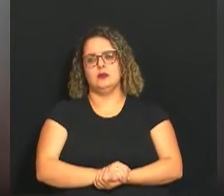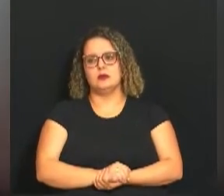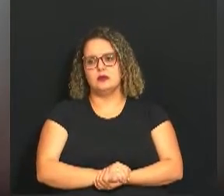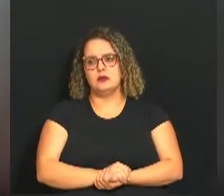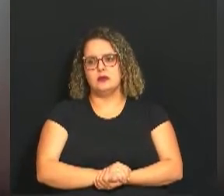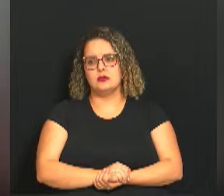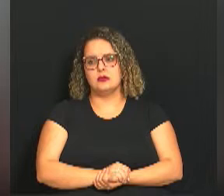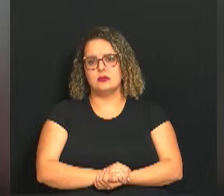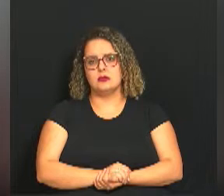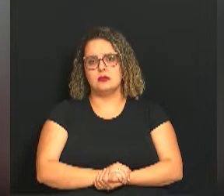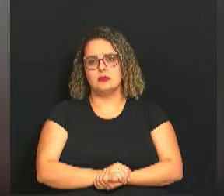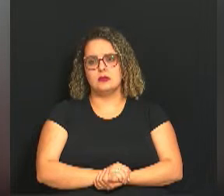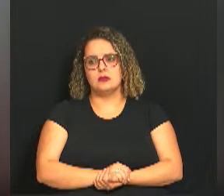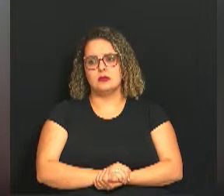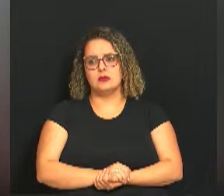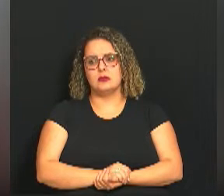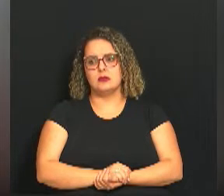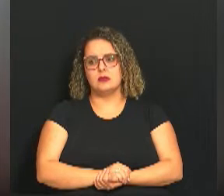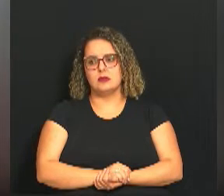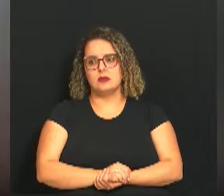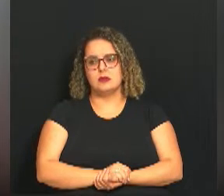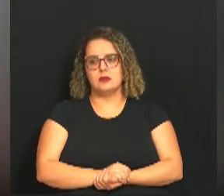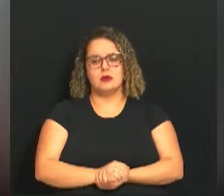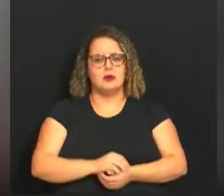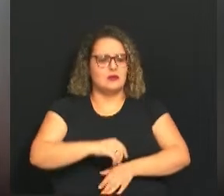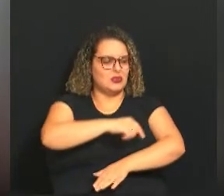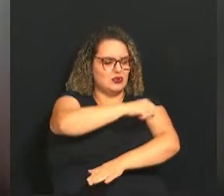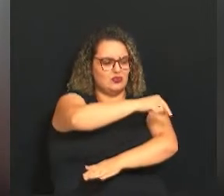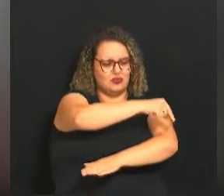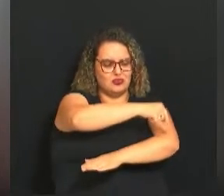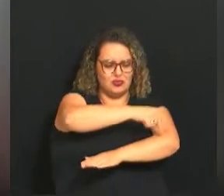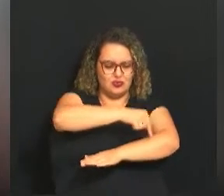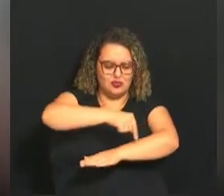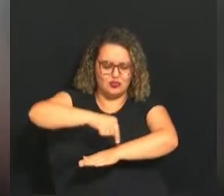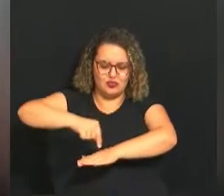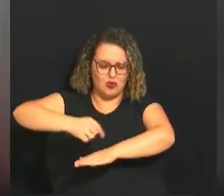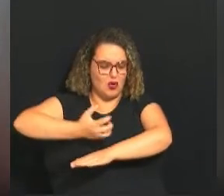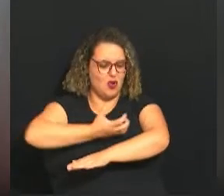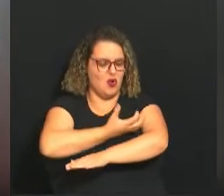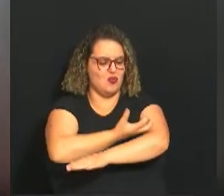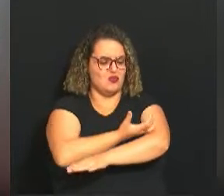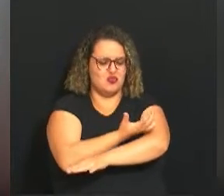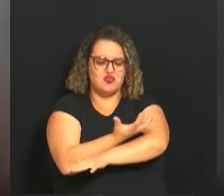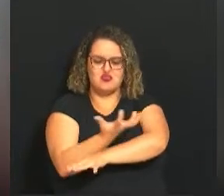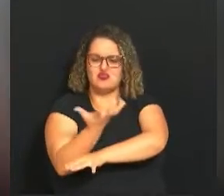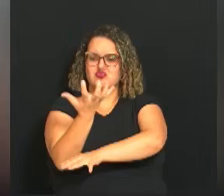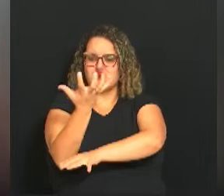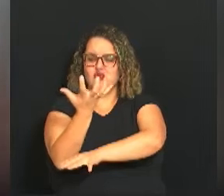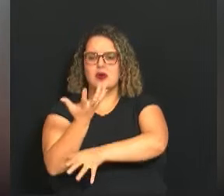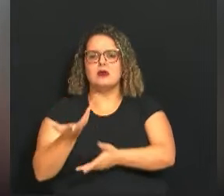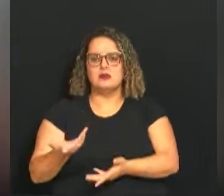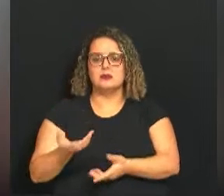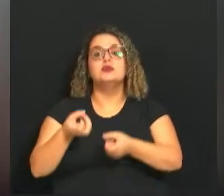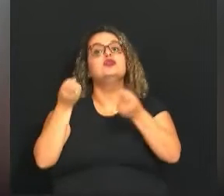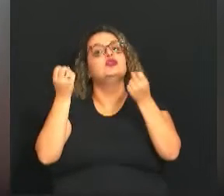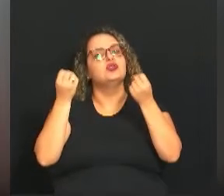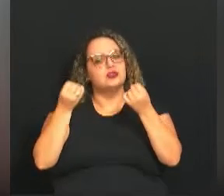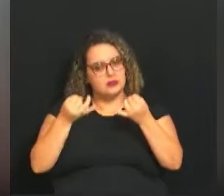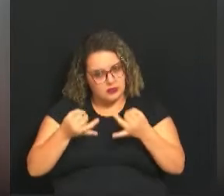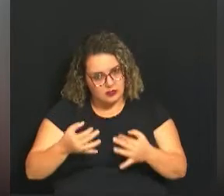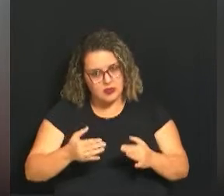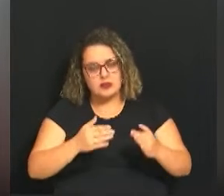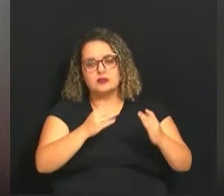Inclusive, muitos canteiros que está o mato muito alto, eu já expliquei para muitos moradores, inclusive